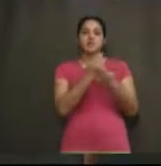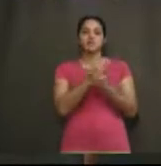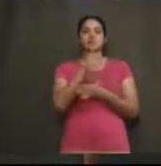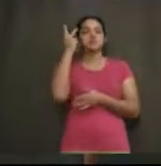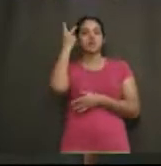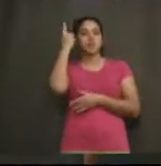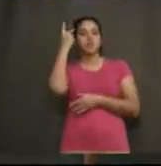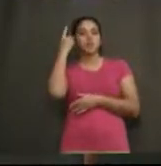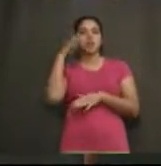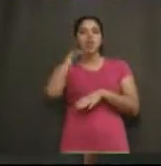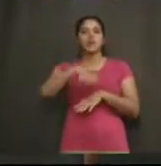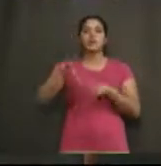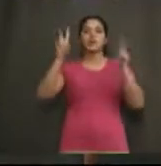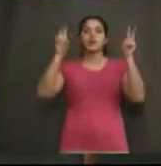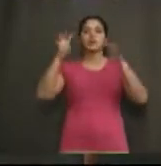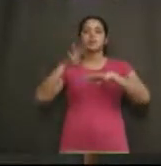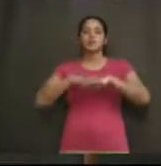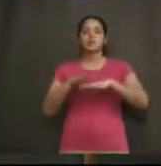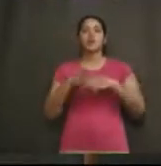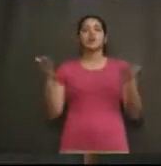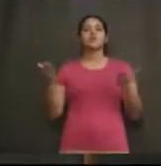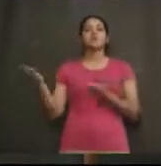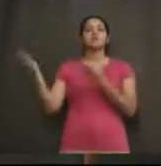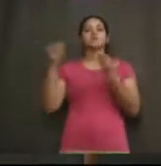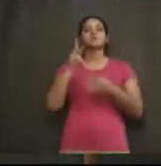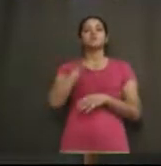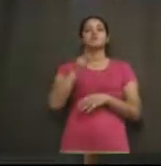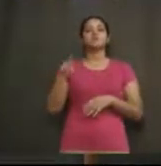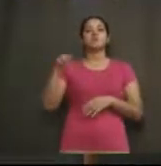grande satisfação que lhes apresento o professor Marcelo Viana.